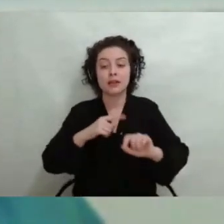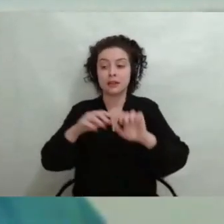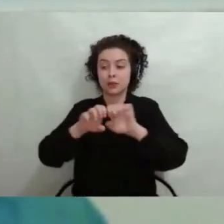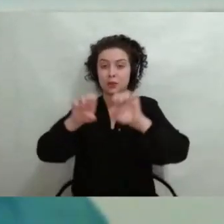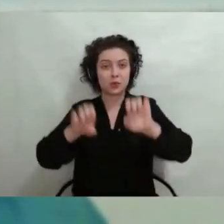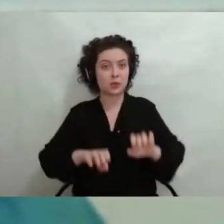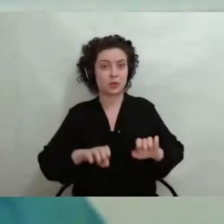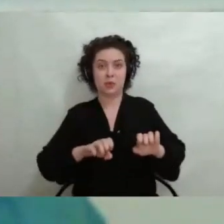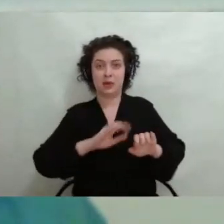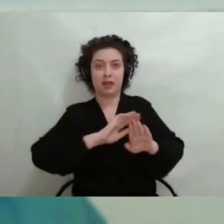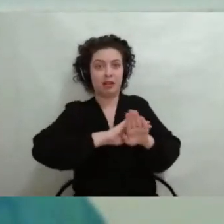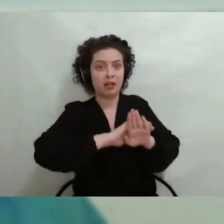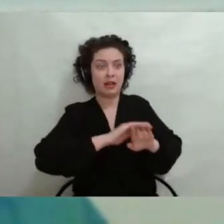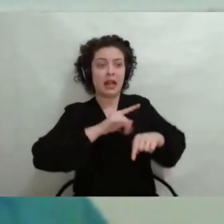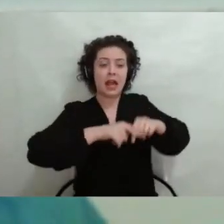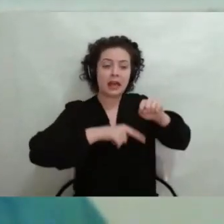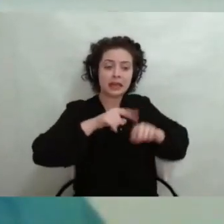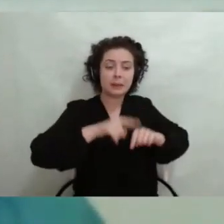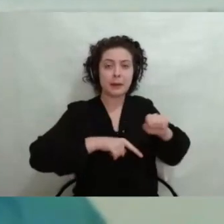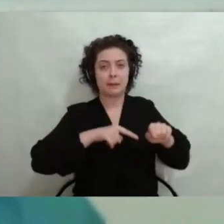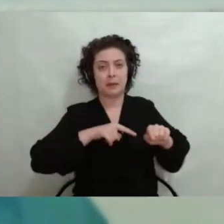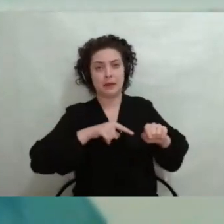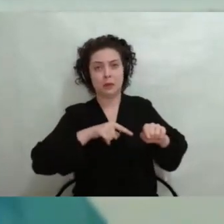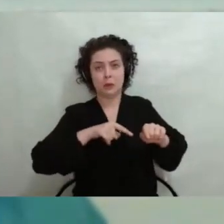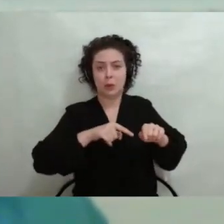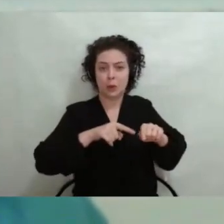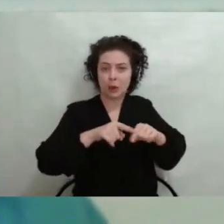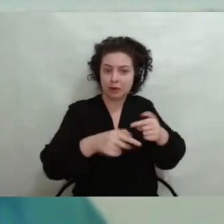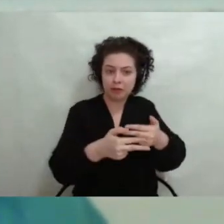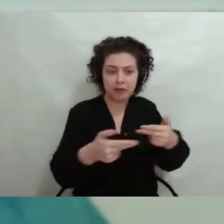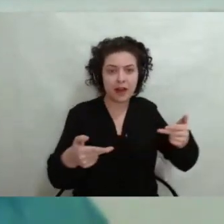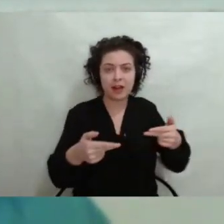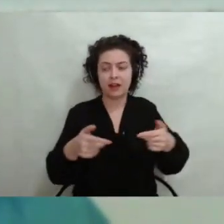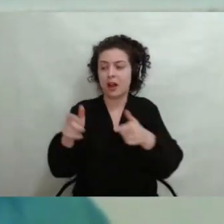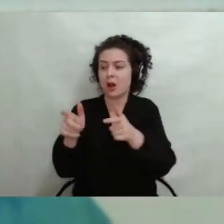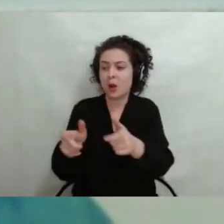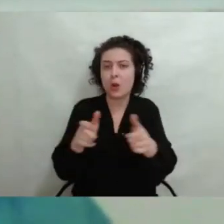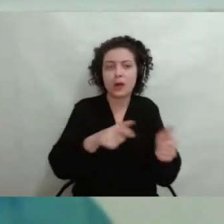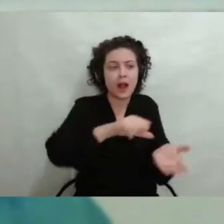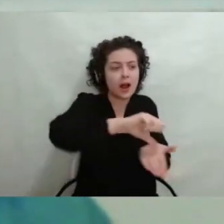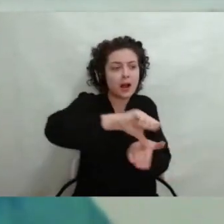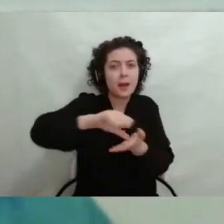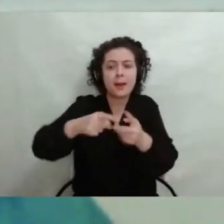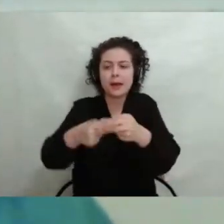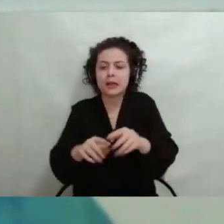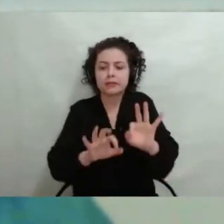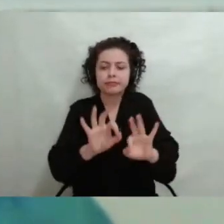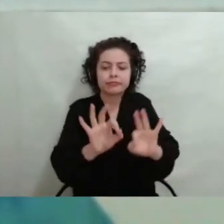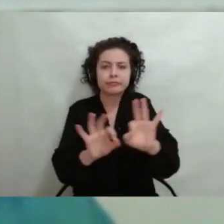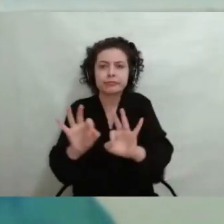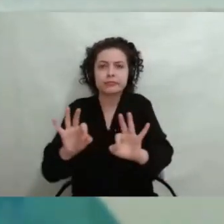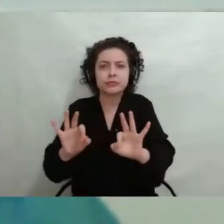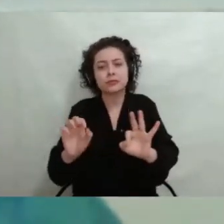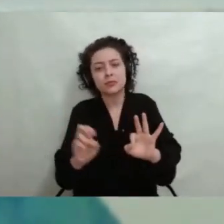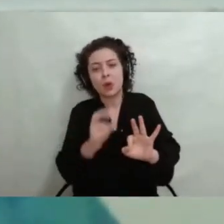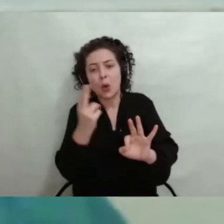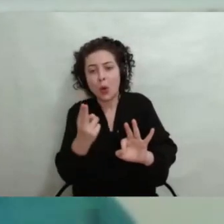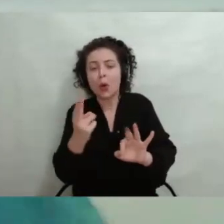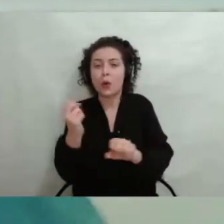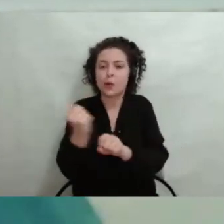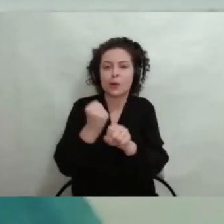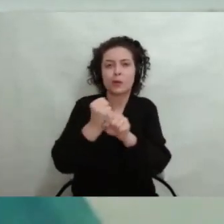pelos equipamentos, pelos insumos, pelos estabelecimentos que precisam ser recuperados ou mesmo